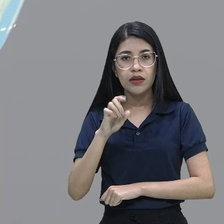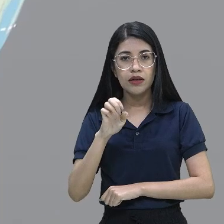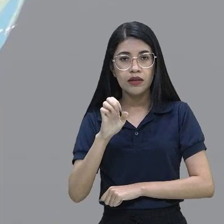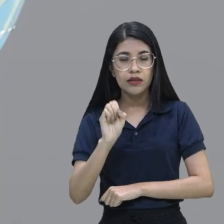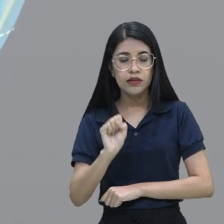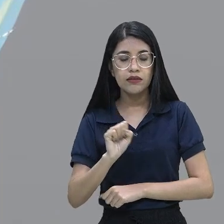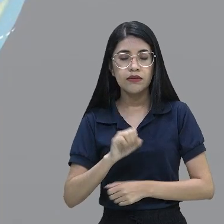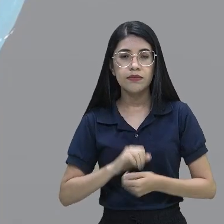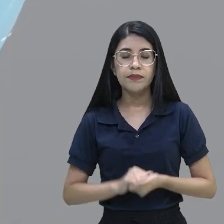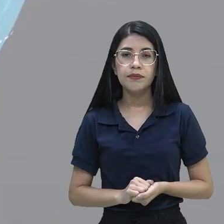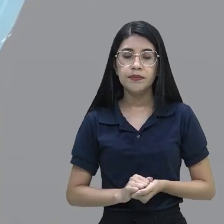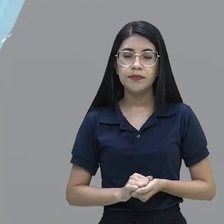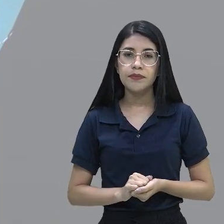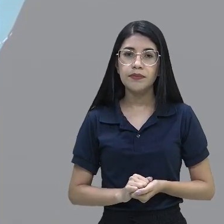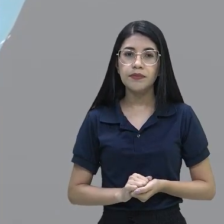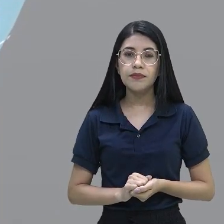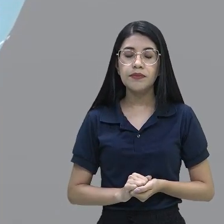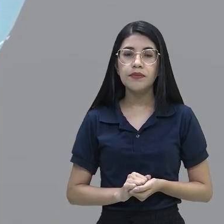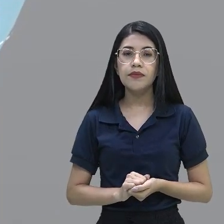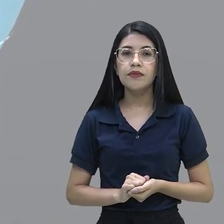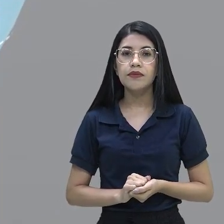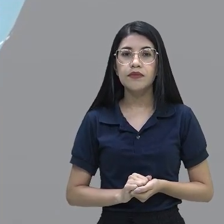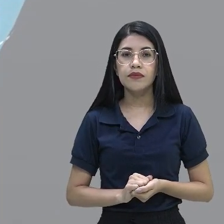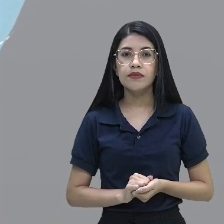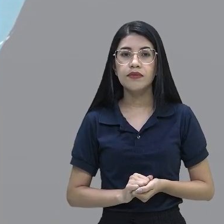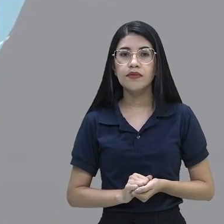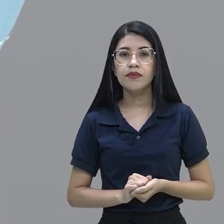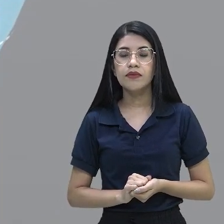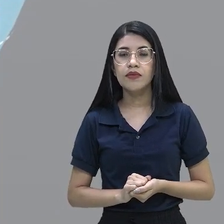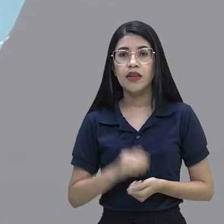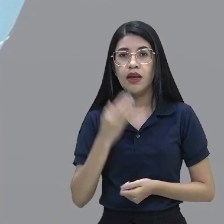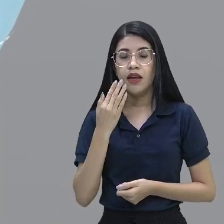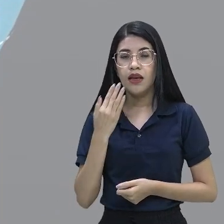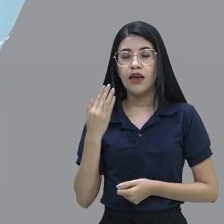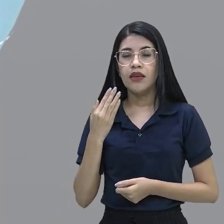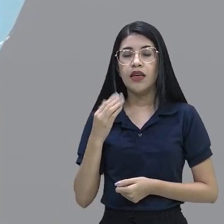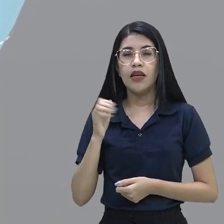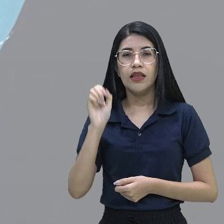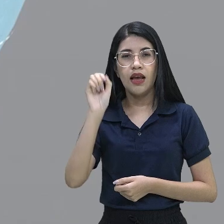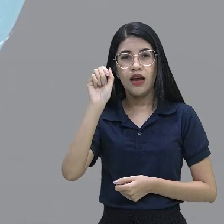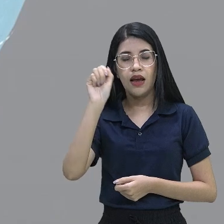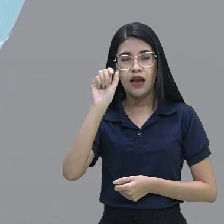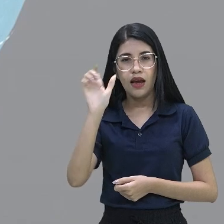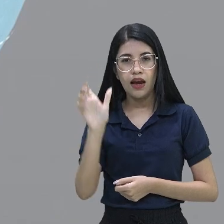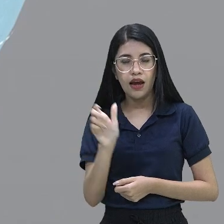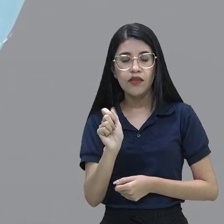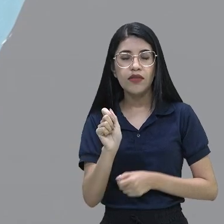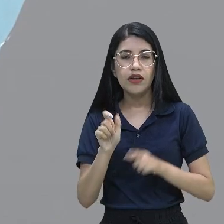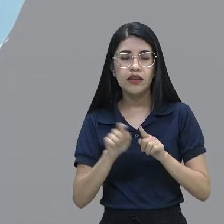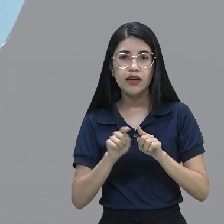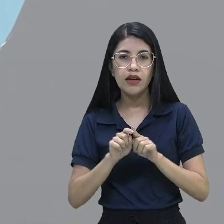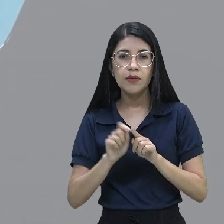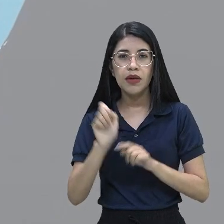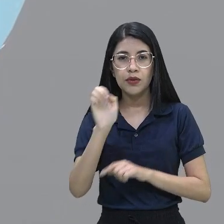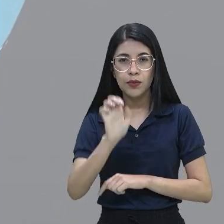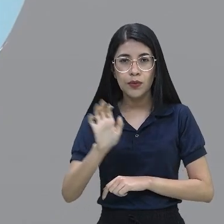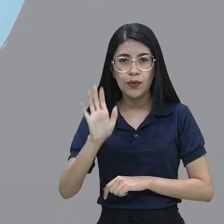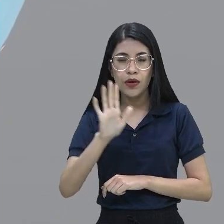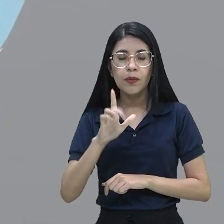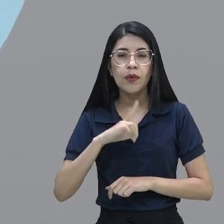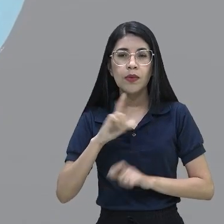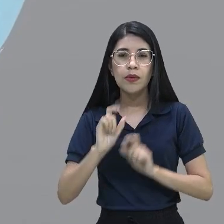montanhas. Ali, entre o continente africano e europeu, a gente tem a Cordilheira do Atlas, ali